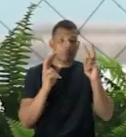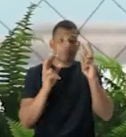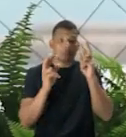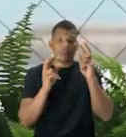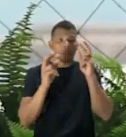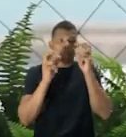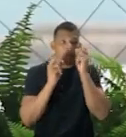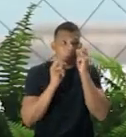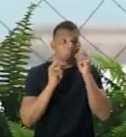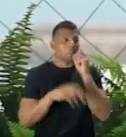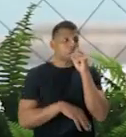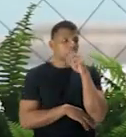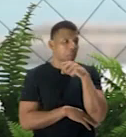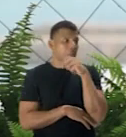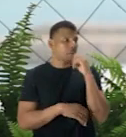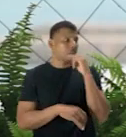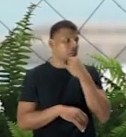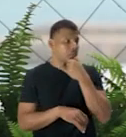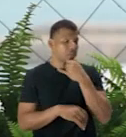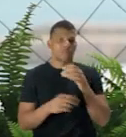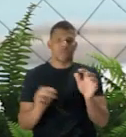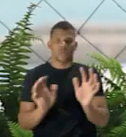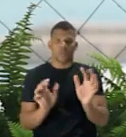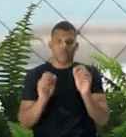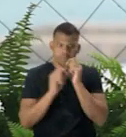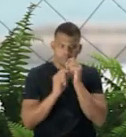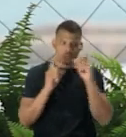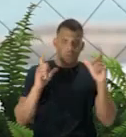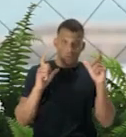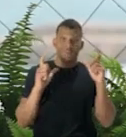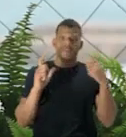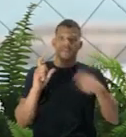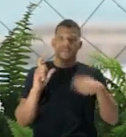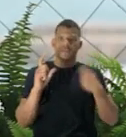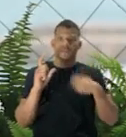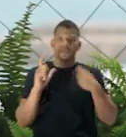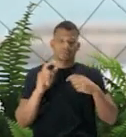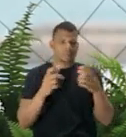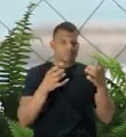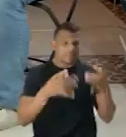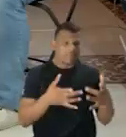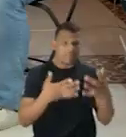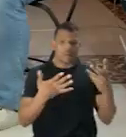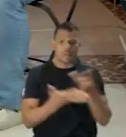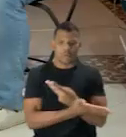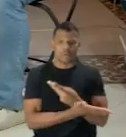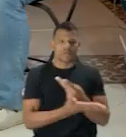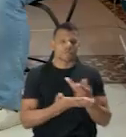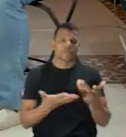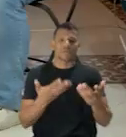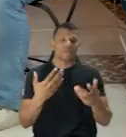à derrota, às frustrações e tudo mais. Então, Luz Maior. E